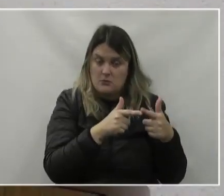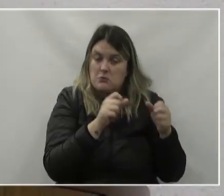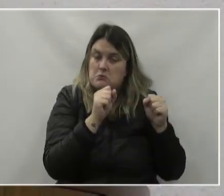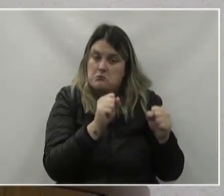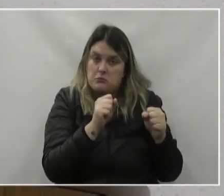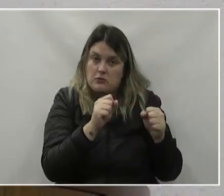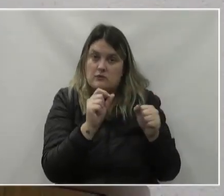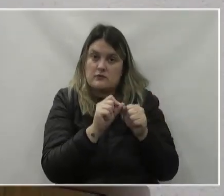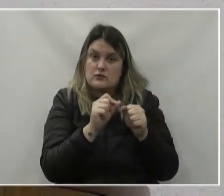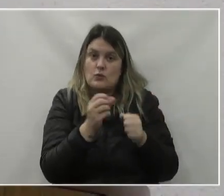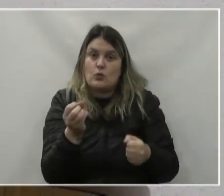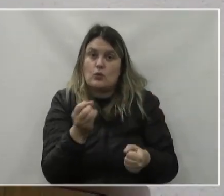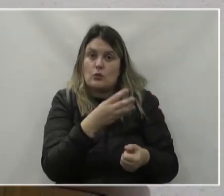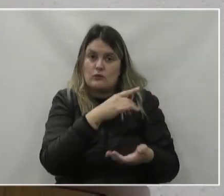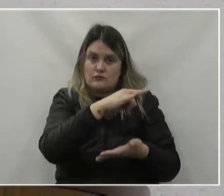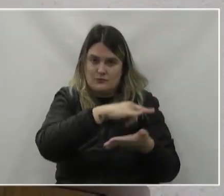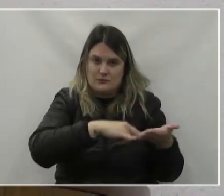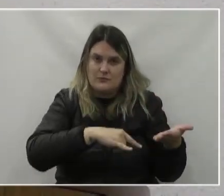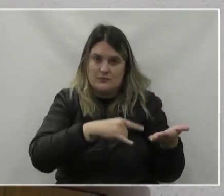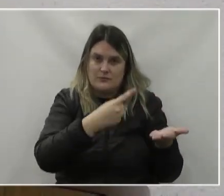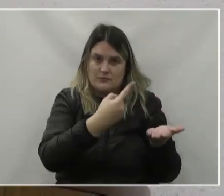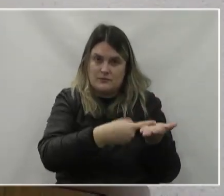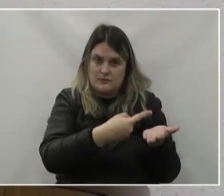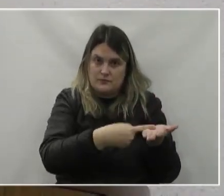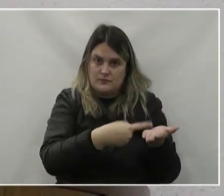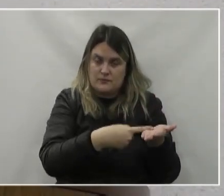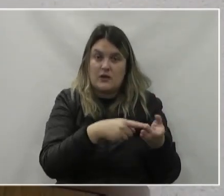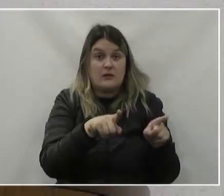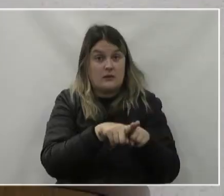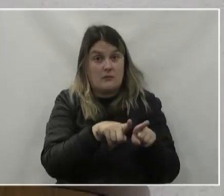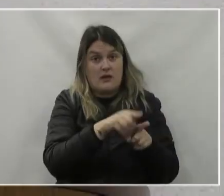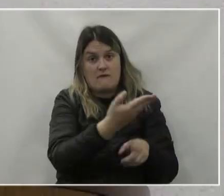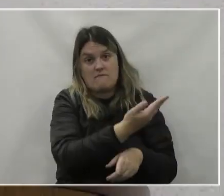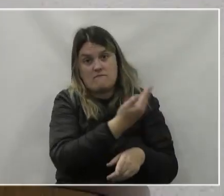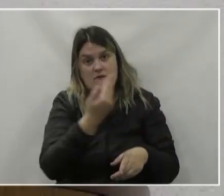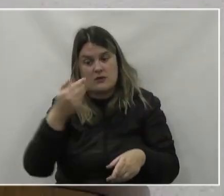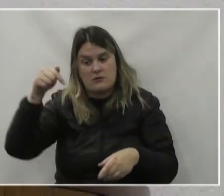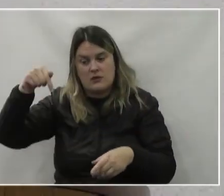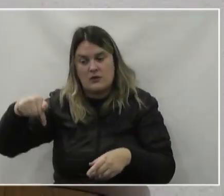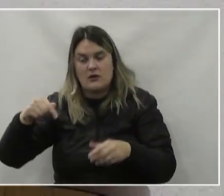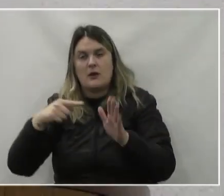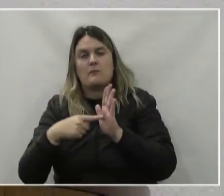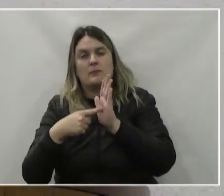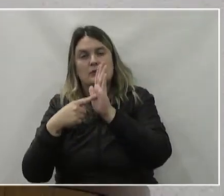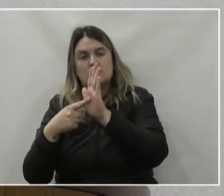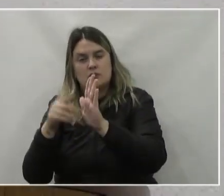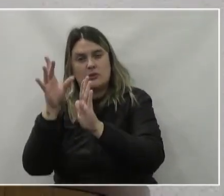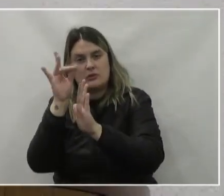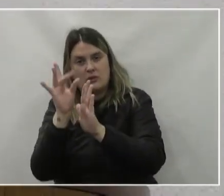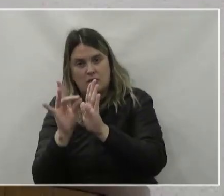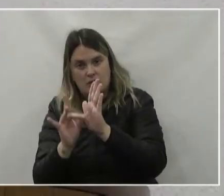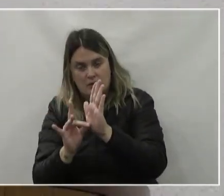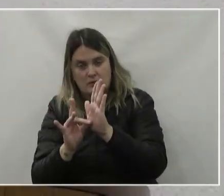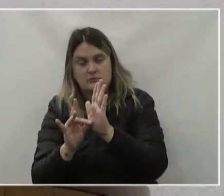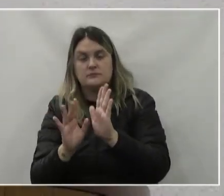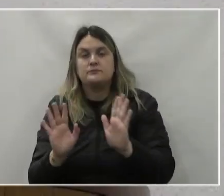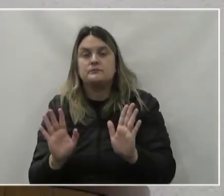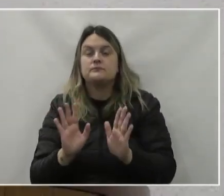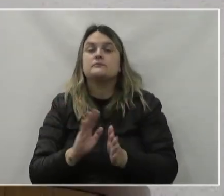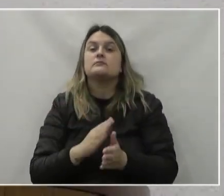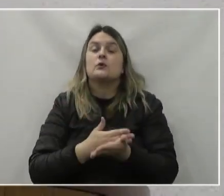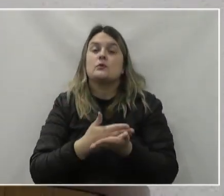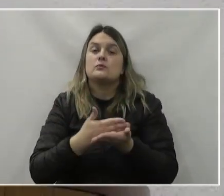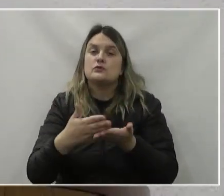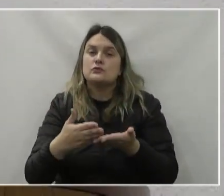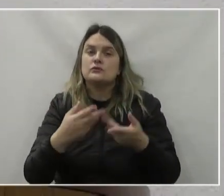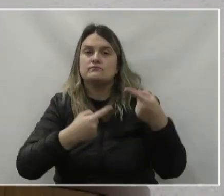novo acordo, assim como ele procurou também essa Casa de Leis e fez a mesma apresentação. Então, a partir daí, começou a